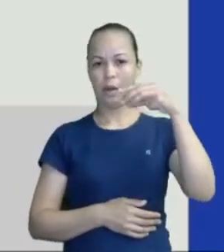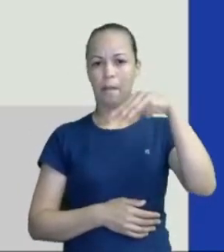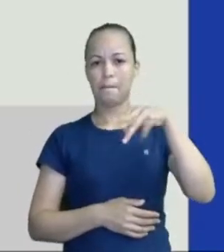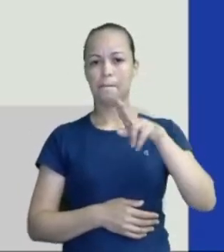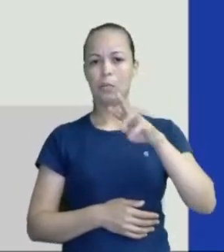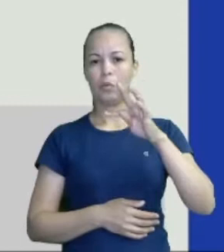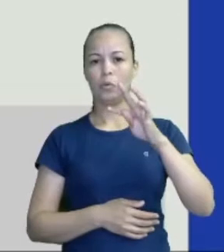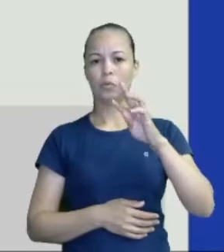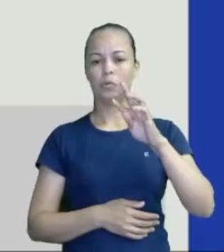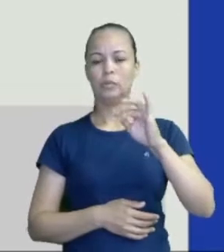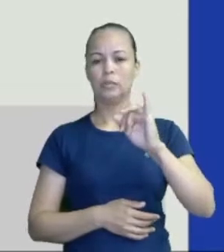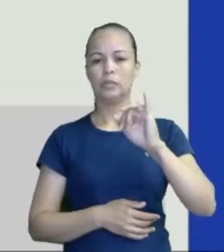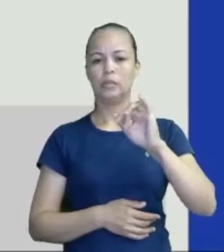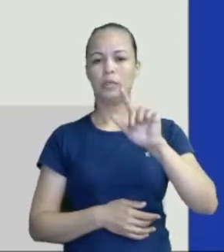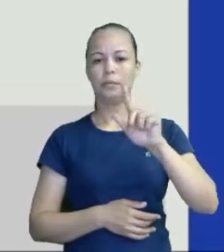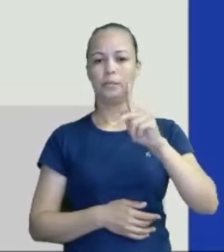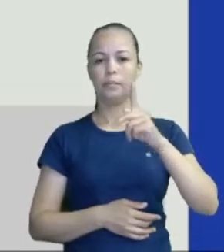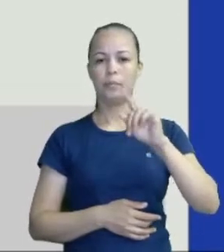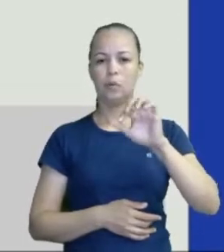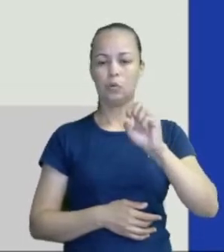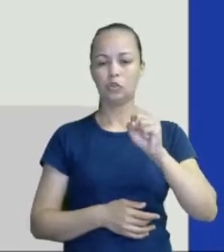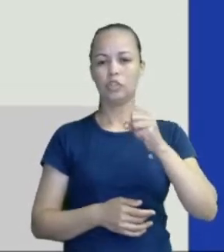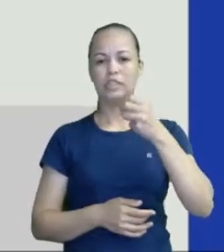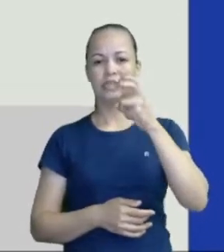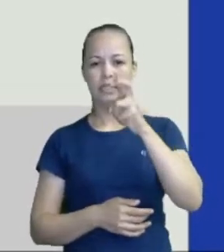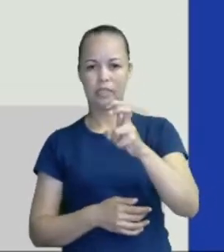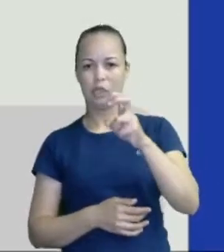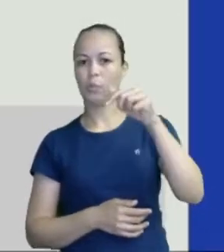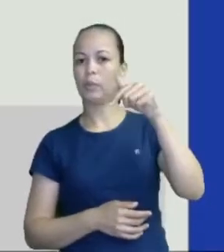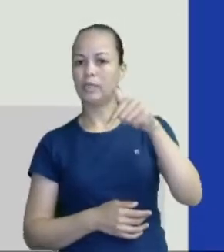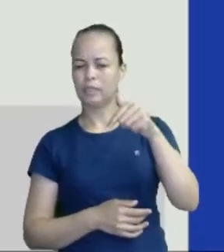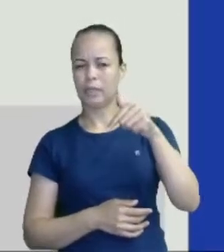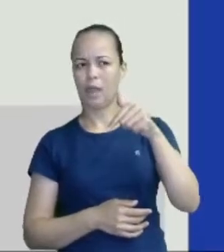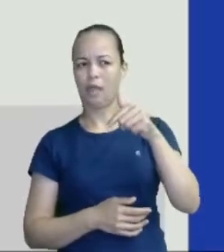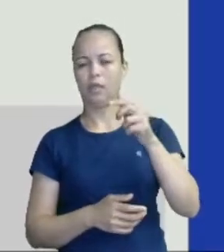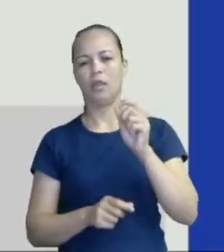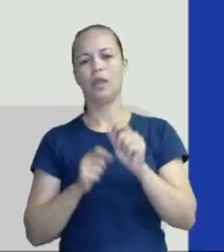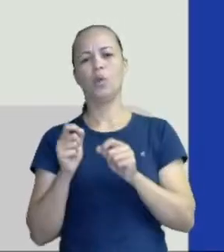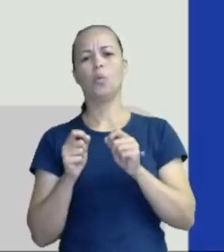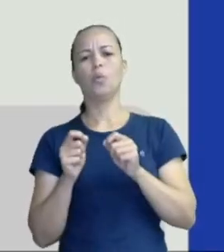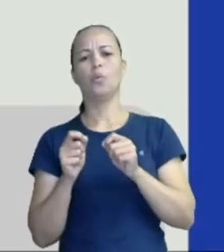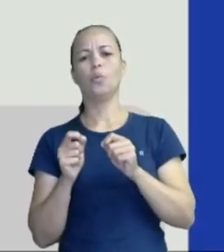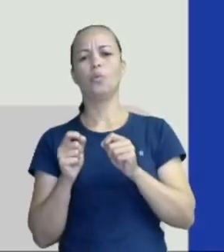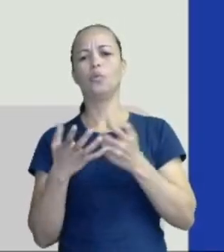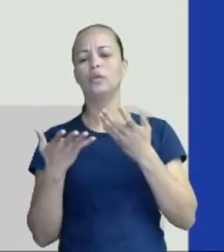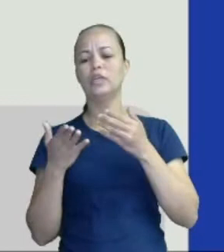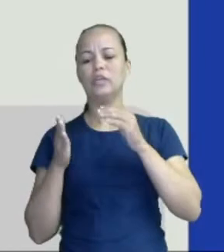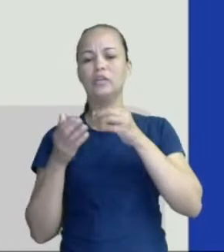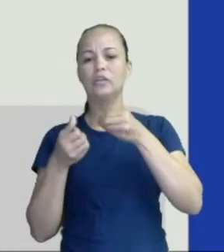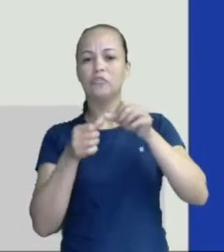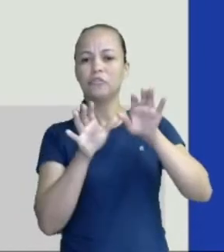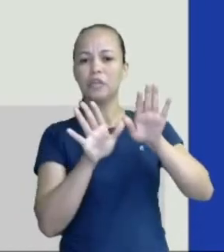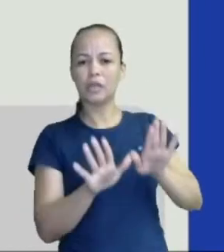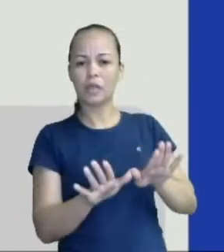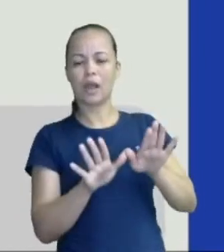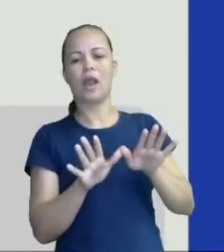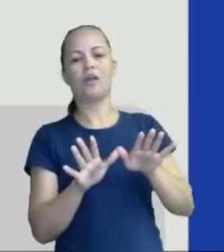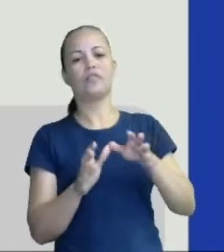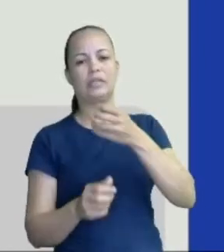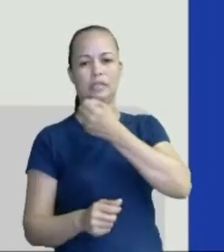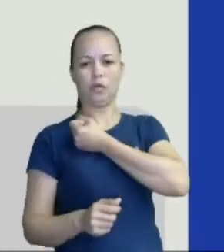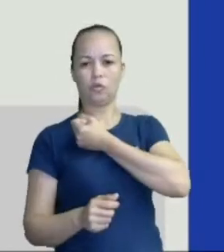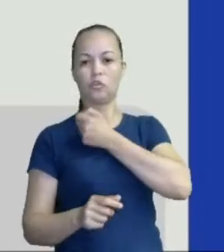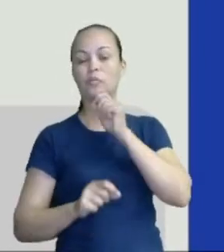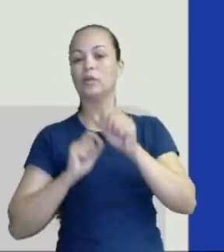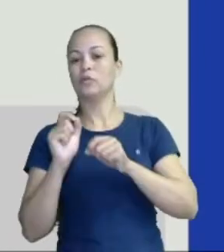os múltiplos de 7. O que sobrar serão os